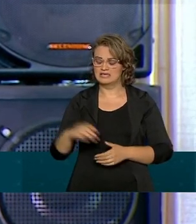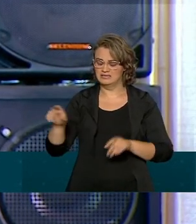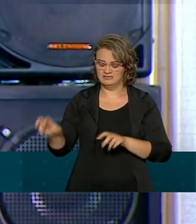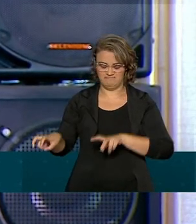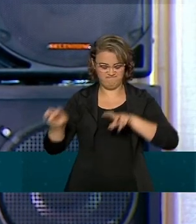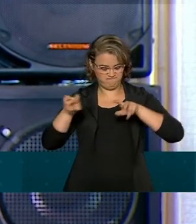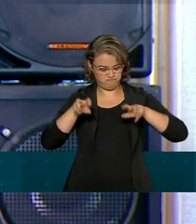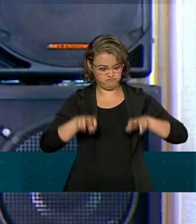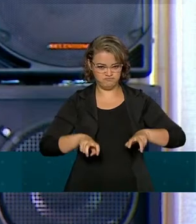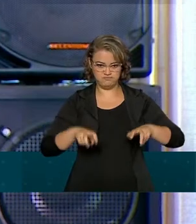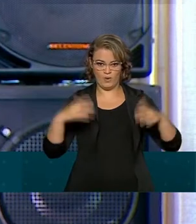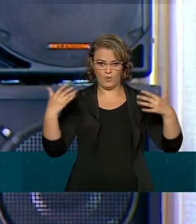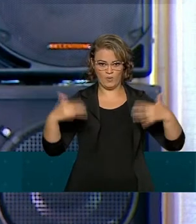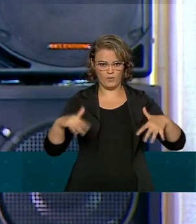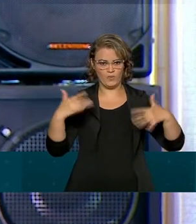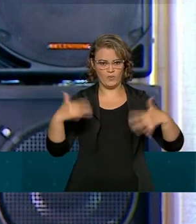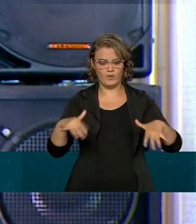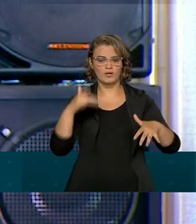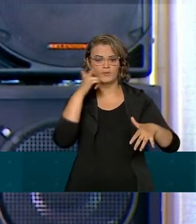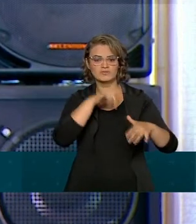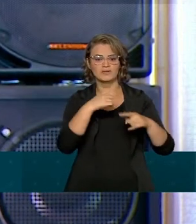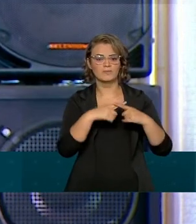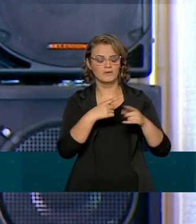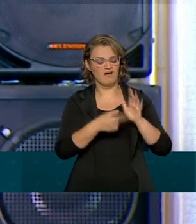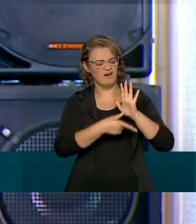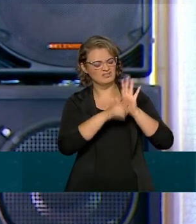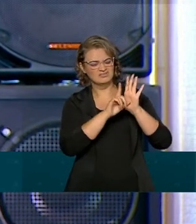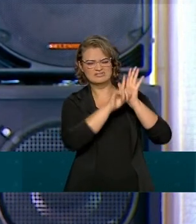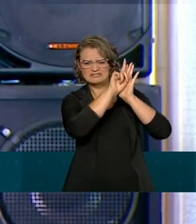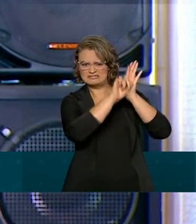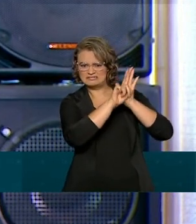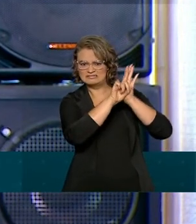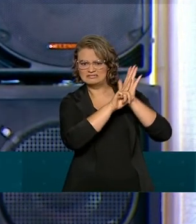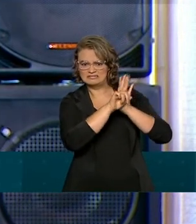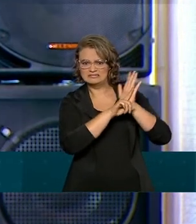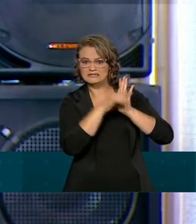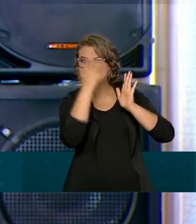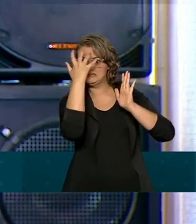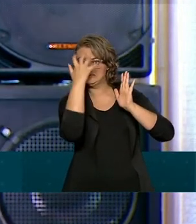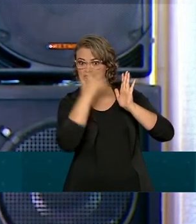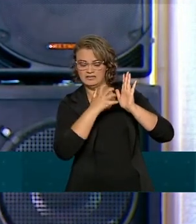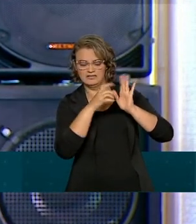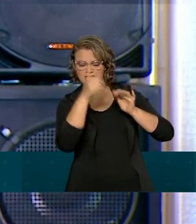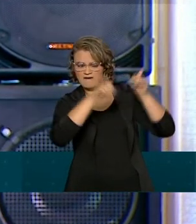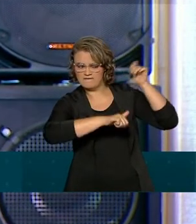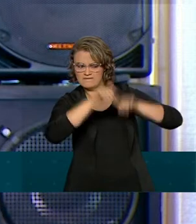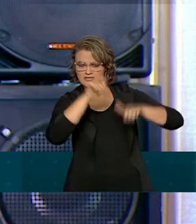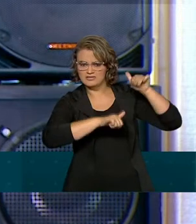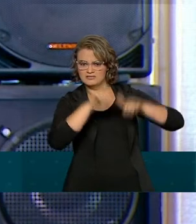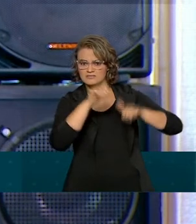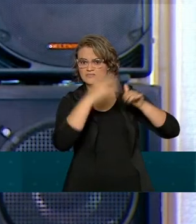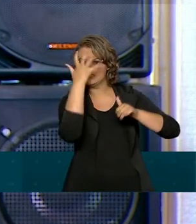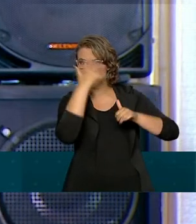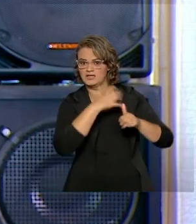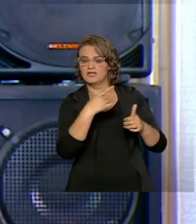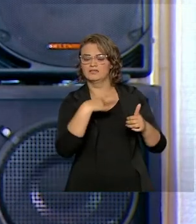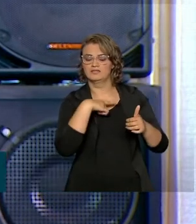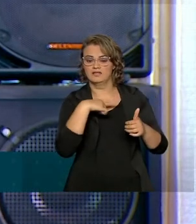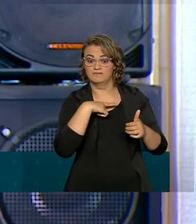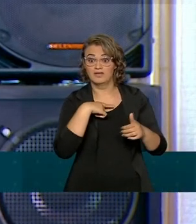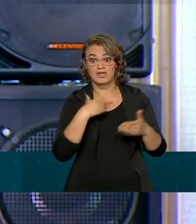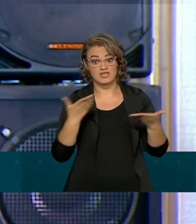ao generalato após rigoroso processo conduzido pelos integrantes do alto-comando do exército